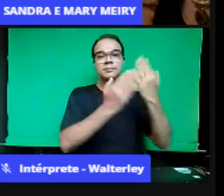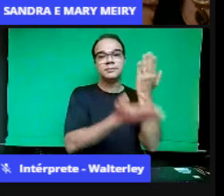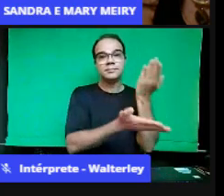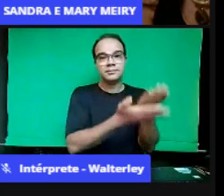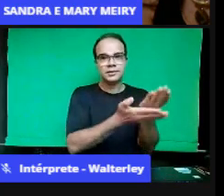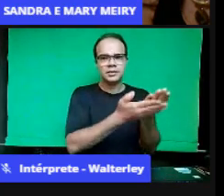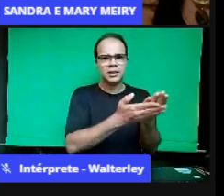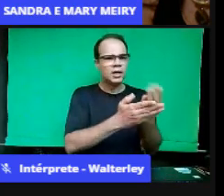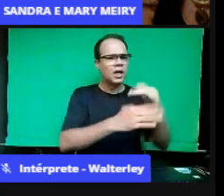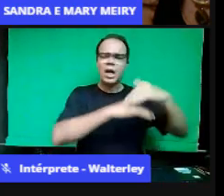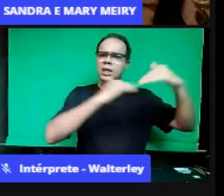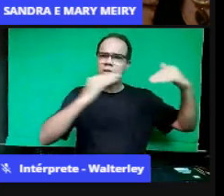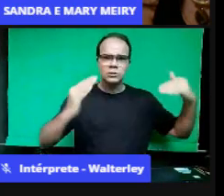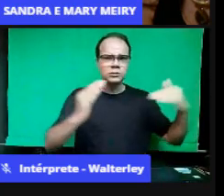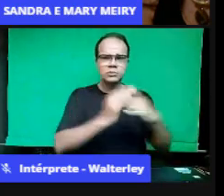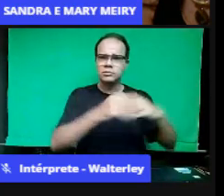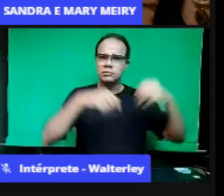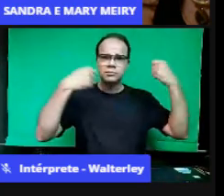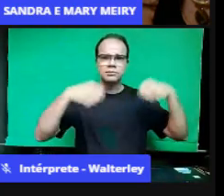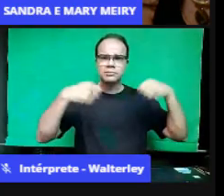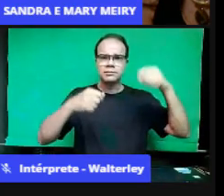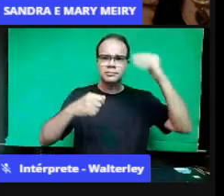estar sabendo